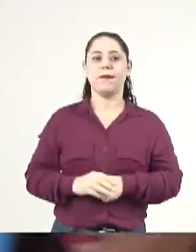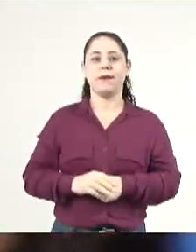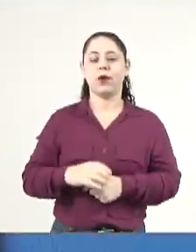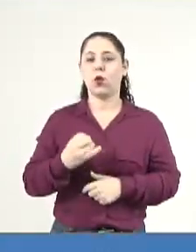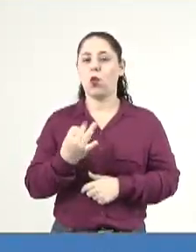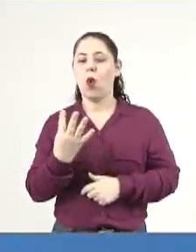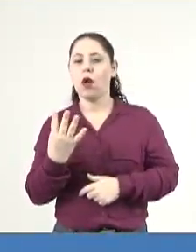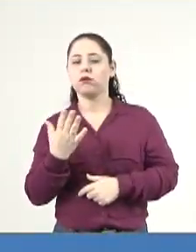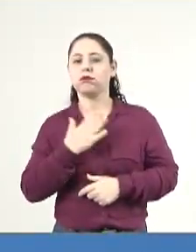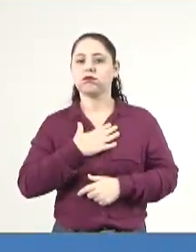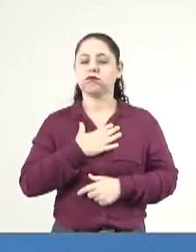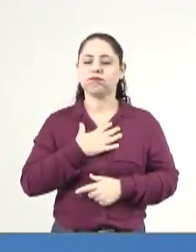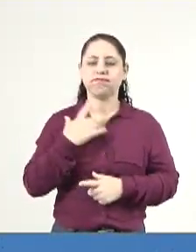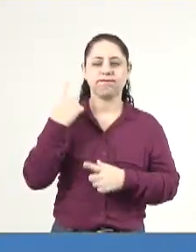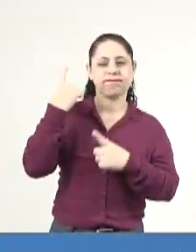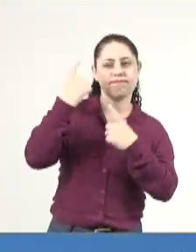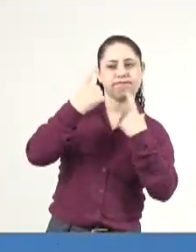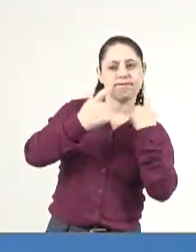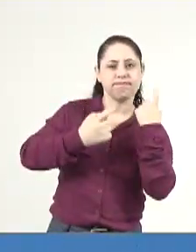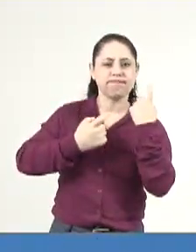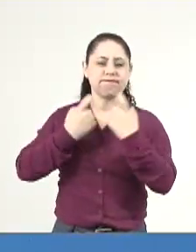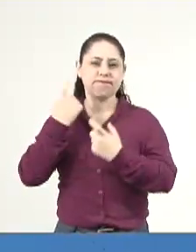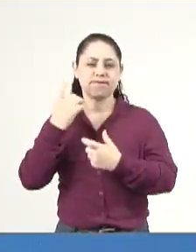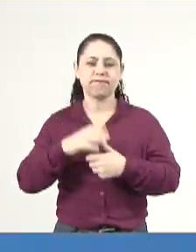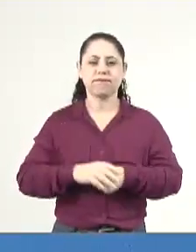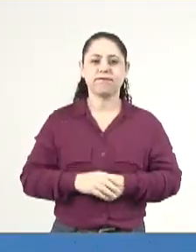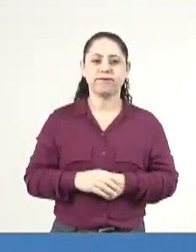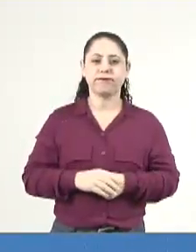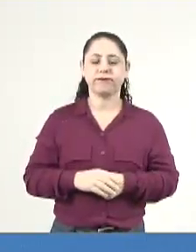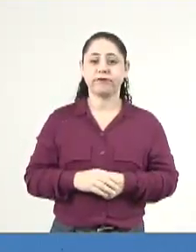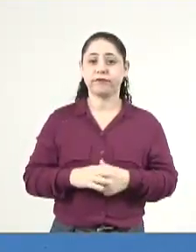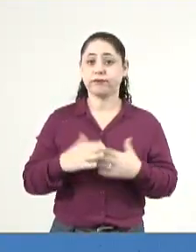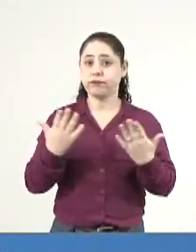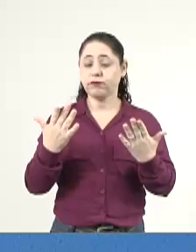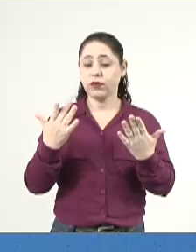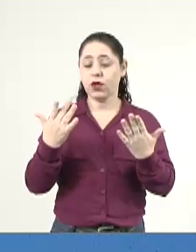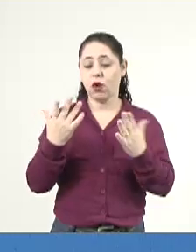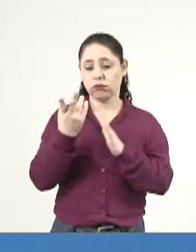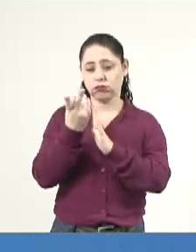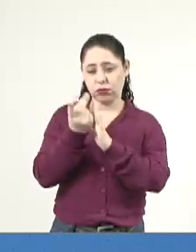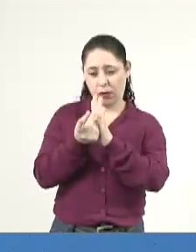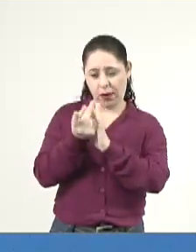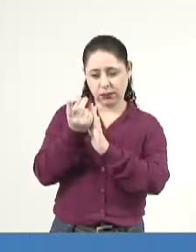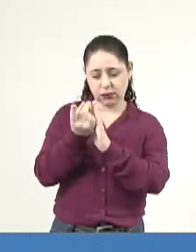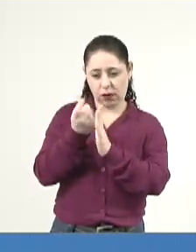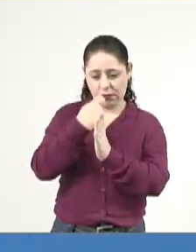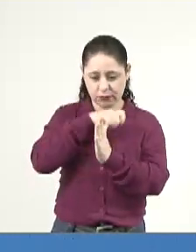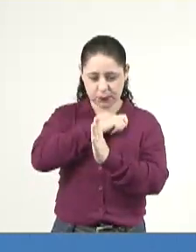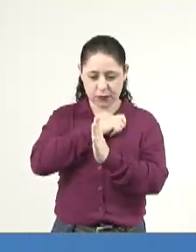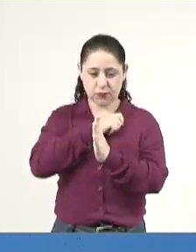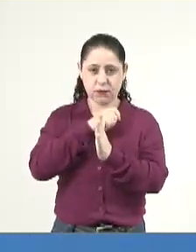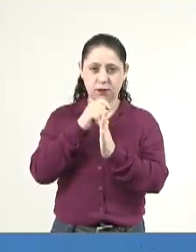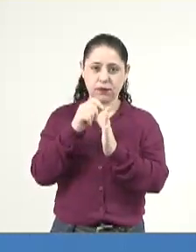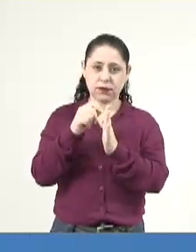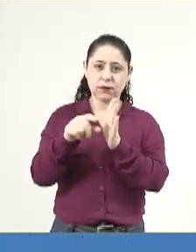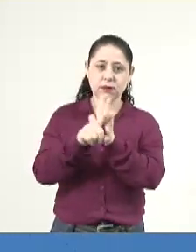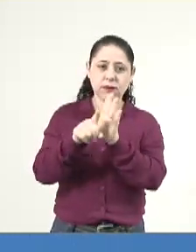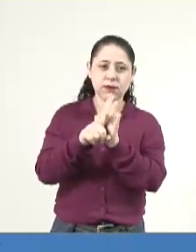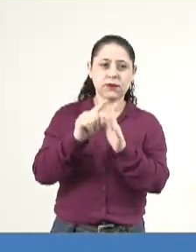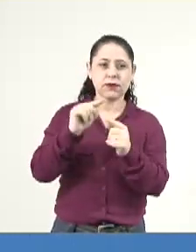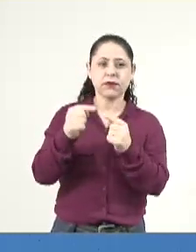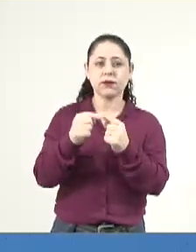minha preocupação? O arcabouço fiscal, quando foi colocado ali no começo, ele tinha como